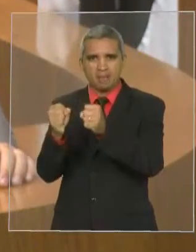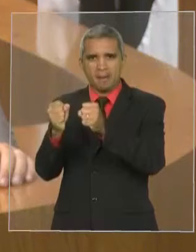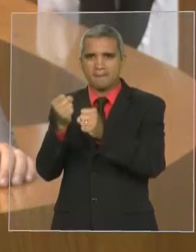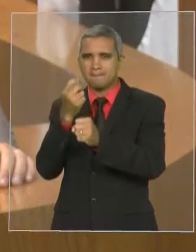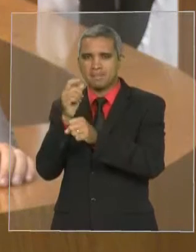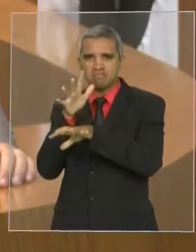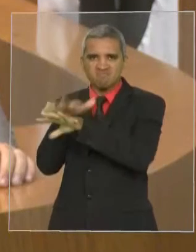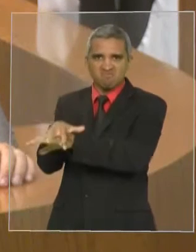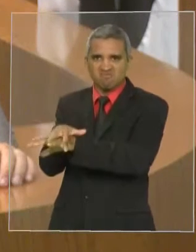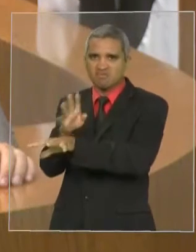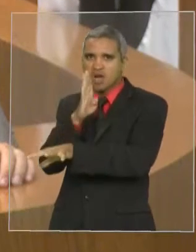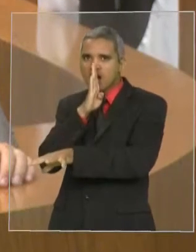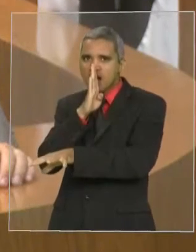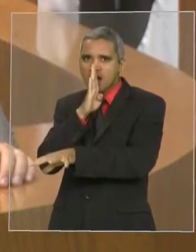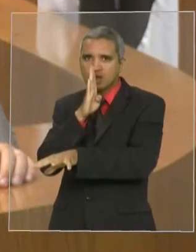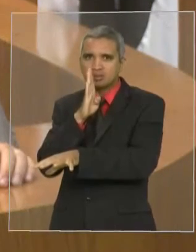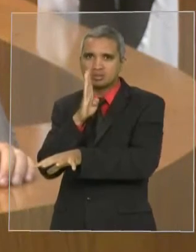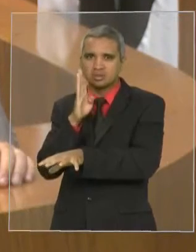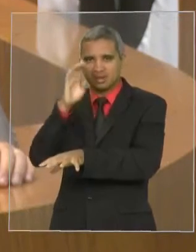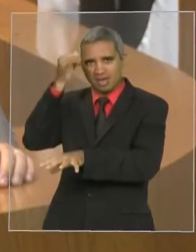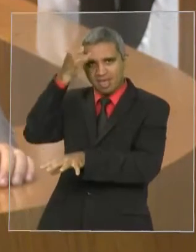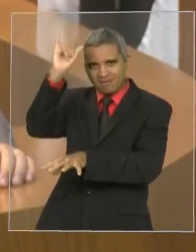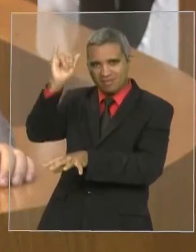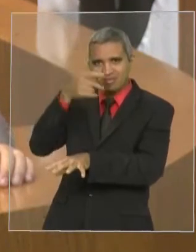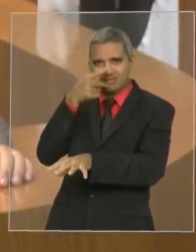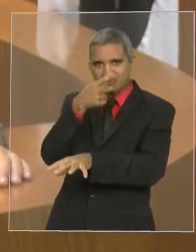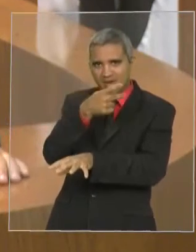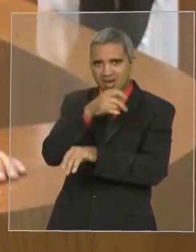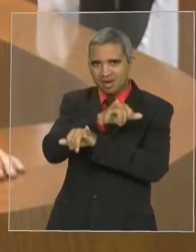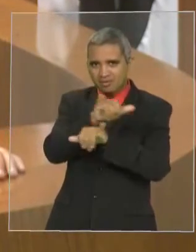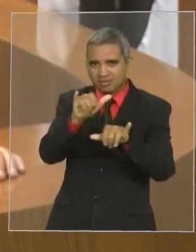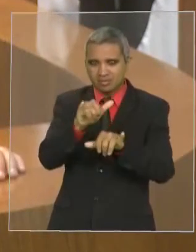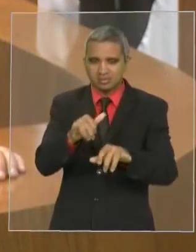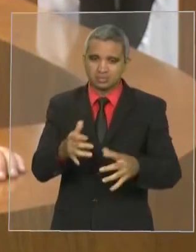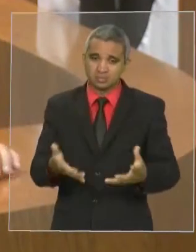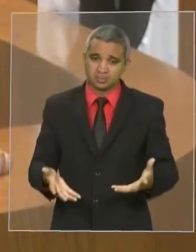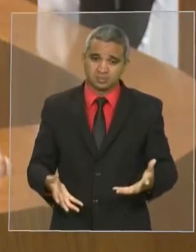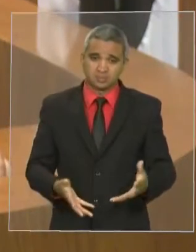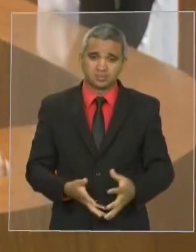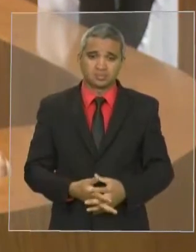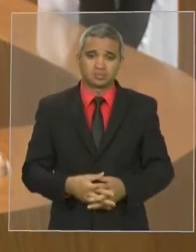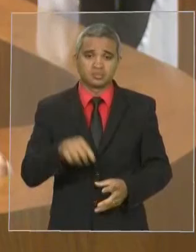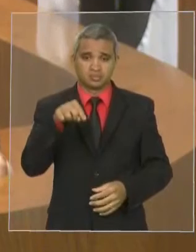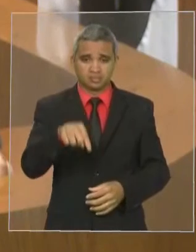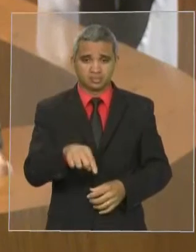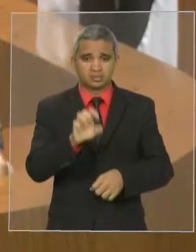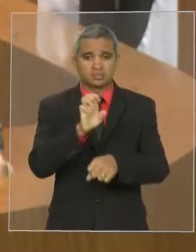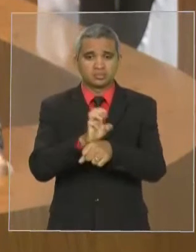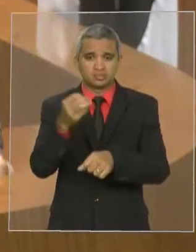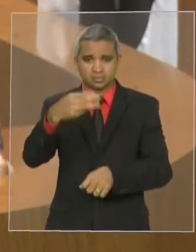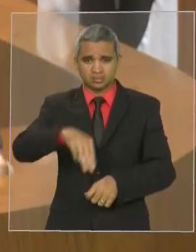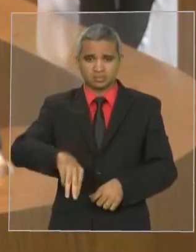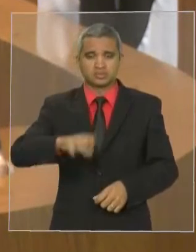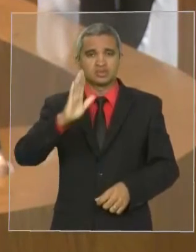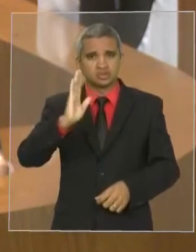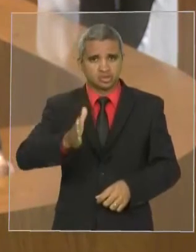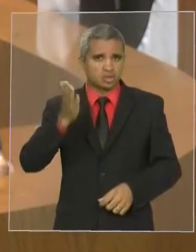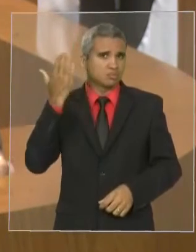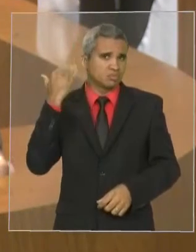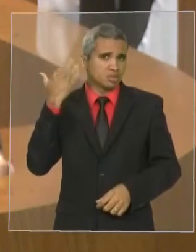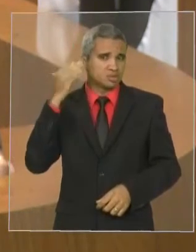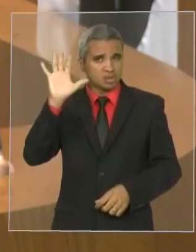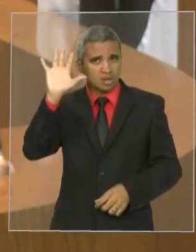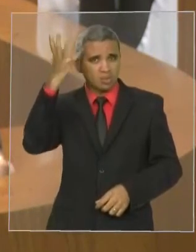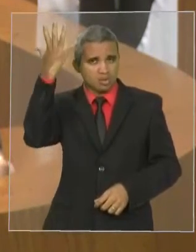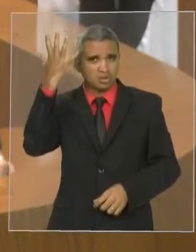ou as publicações de alguma pessoa. No estado do Maranhão, nós já tivemos morte de blogueiros, nós já tivemos atentados